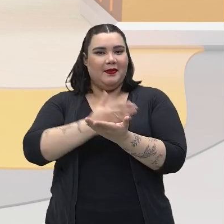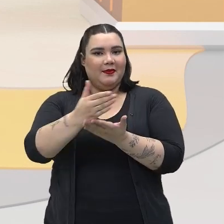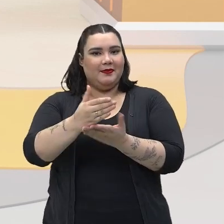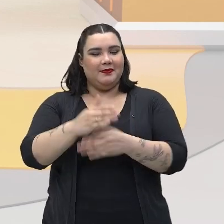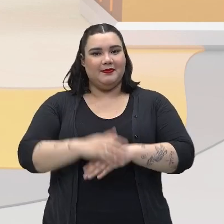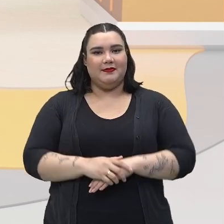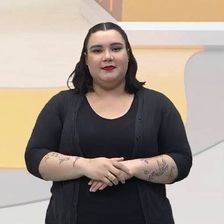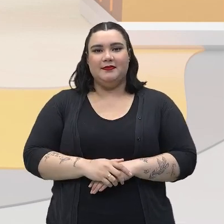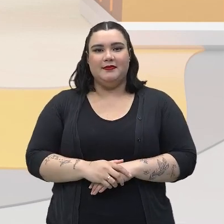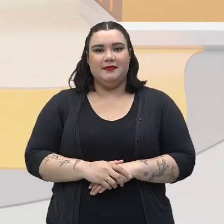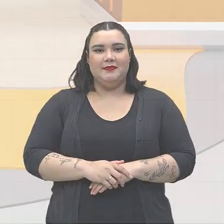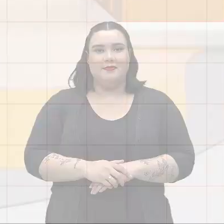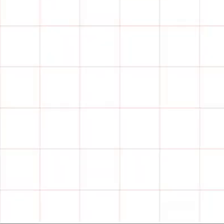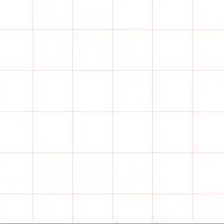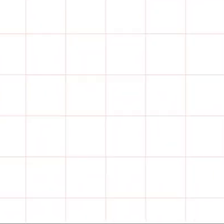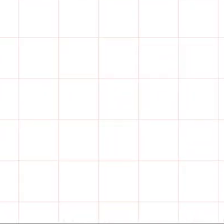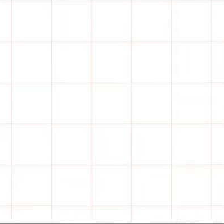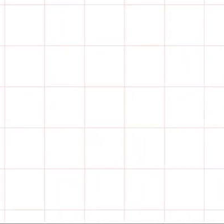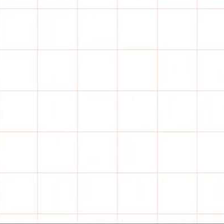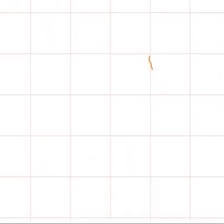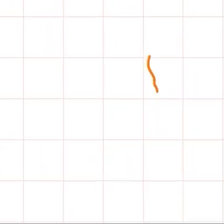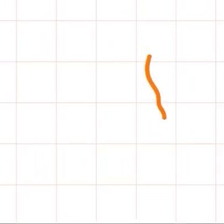vamos iniciar?